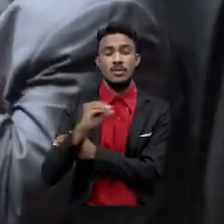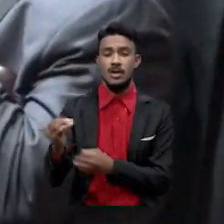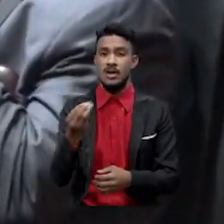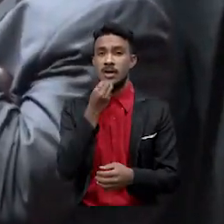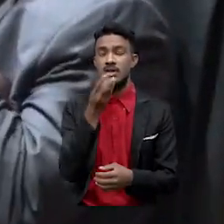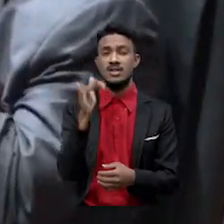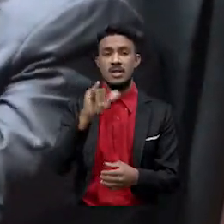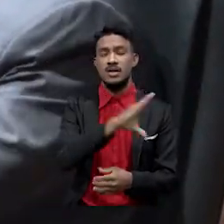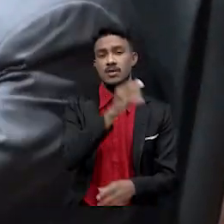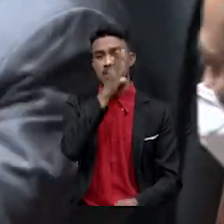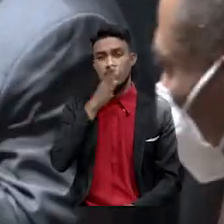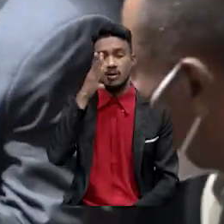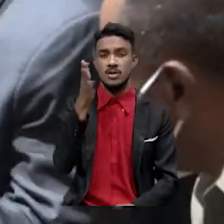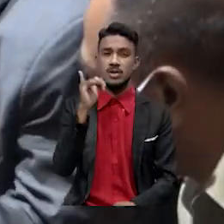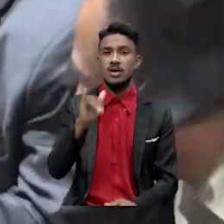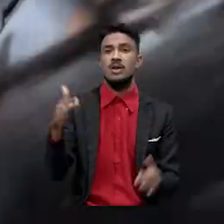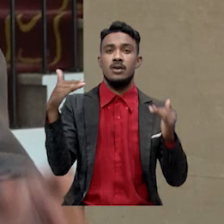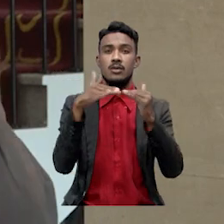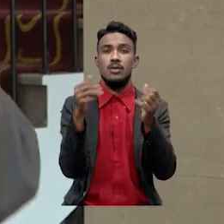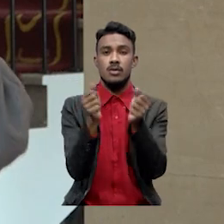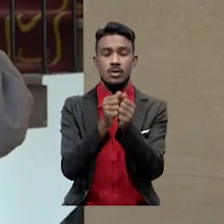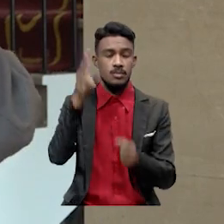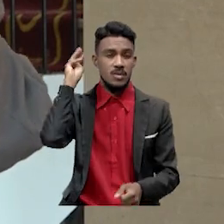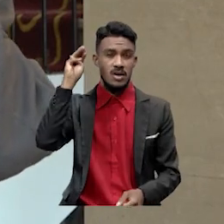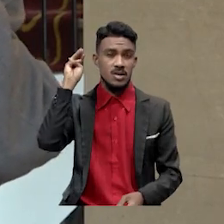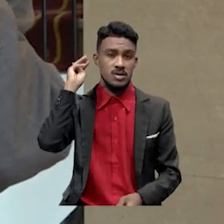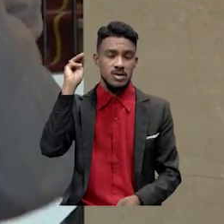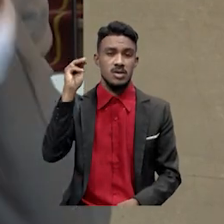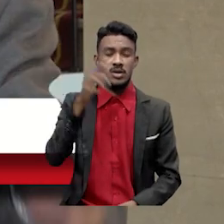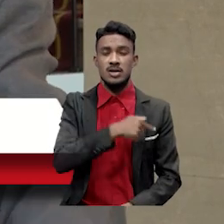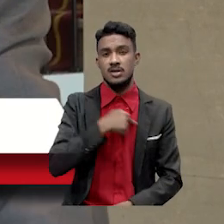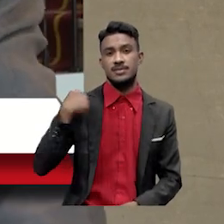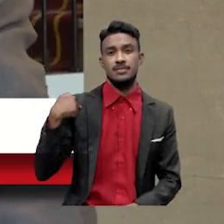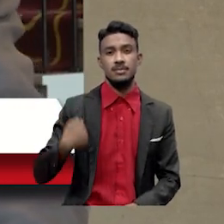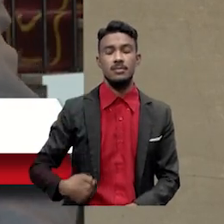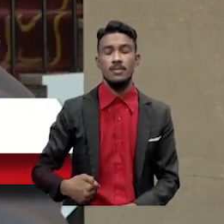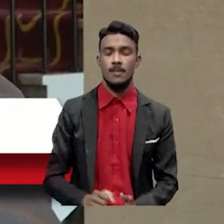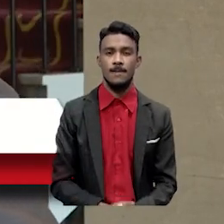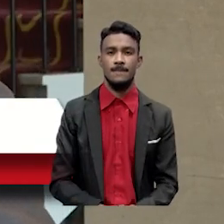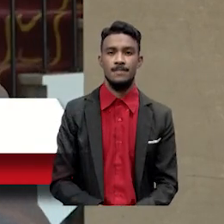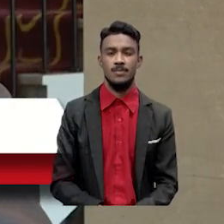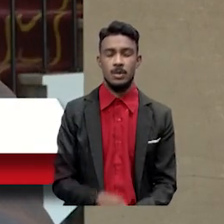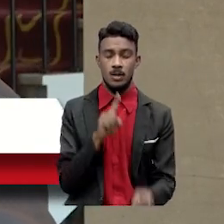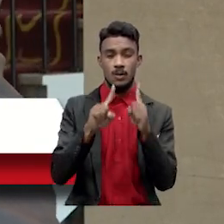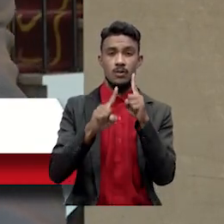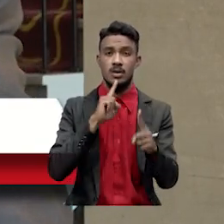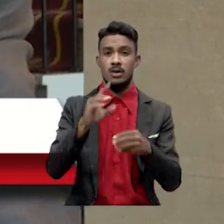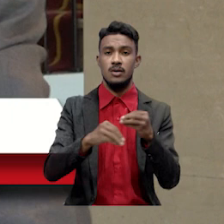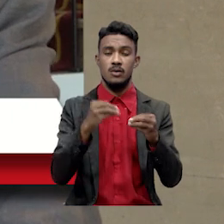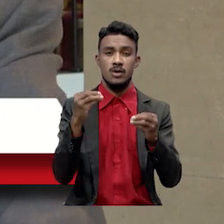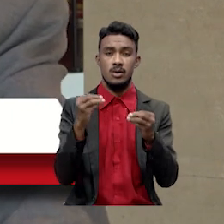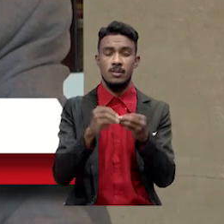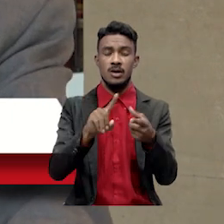setor agricultura. A reunião com o senhor ministro de Negócios Estrangeiros, China, colia Leliu para